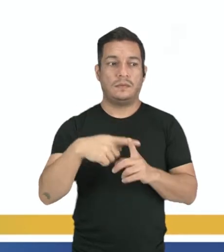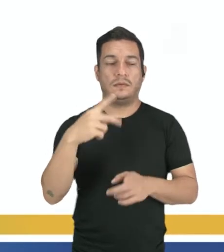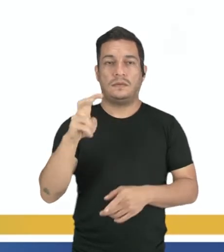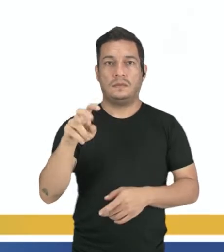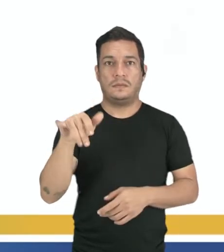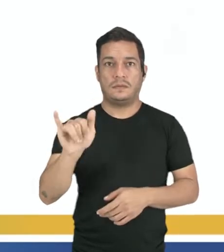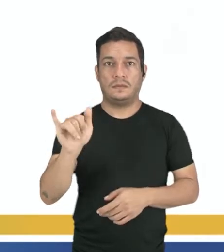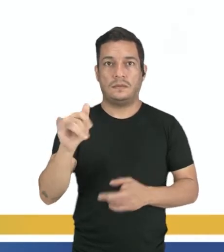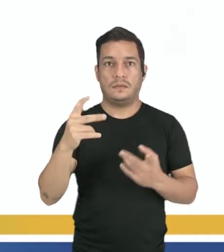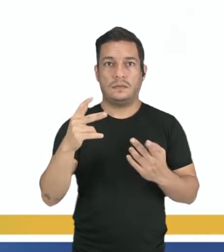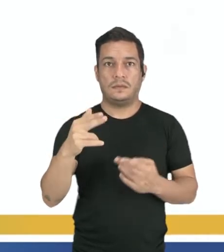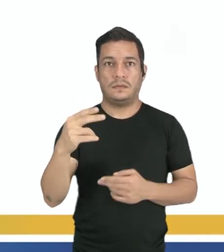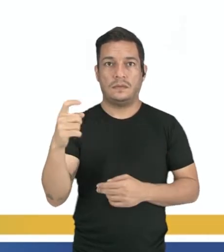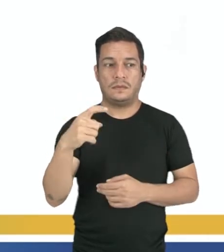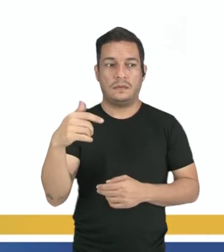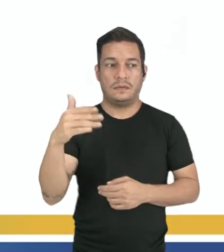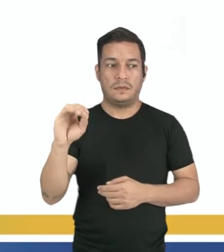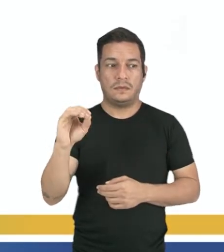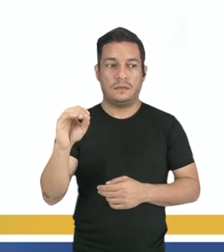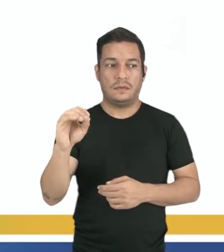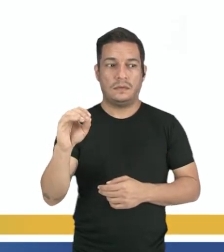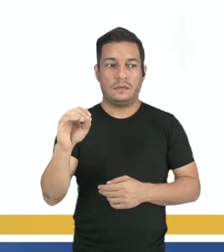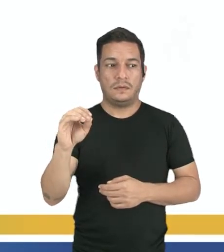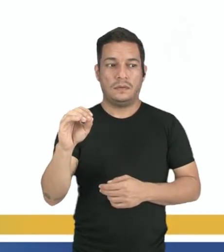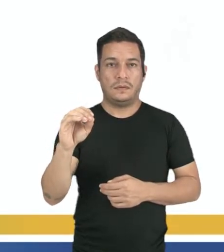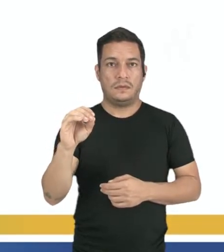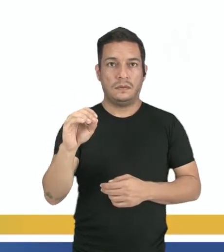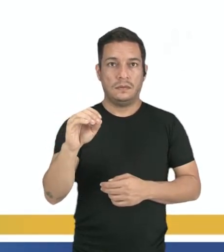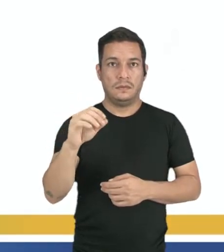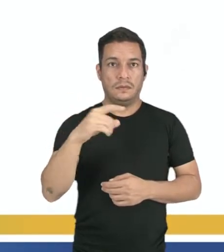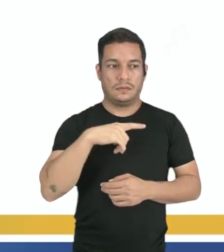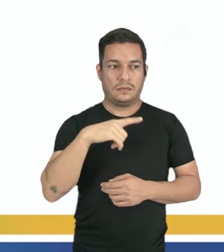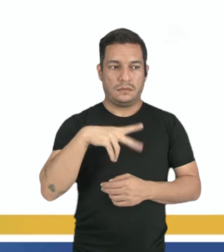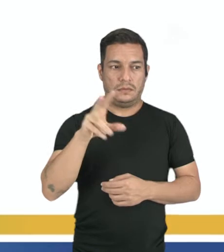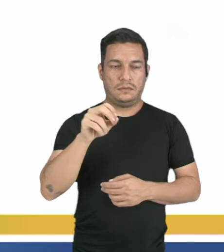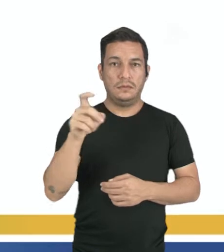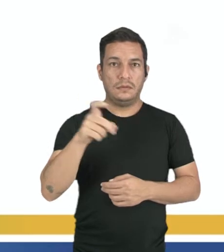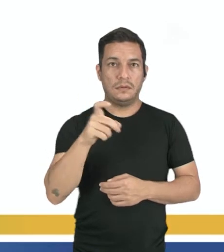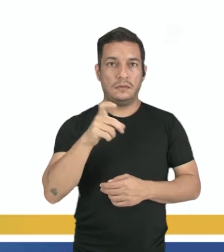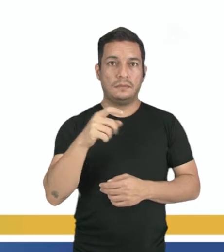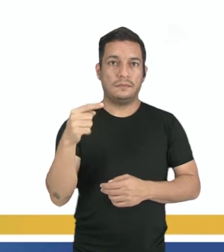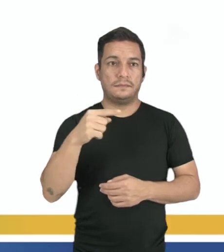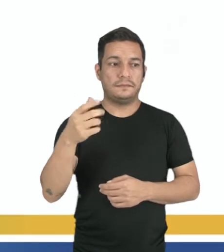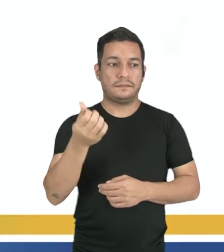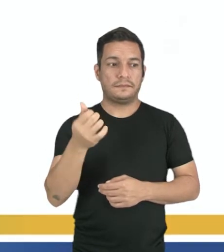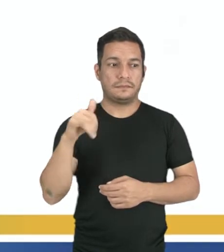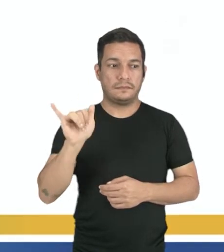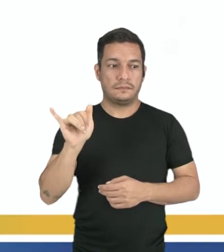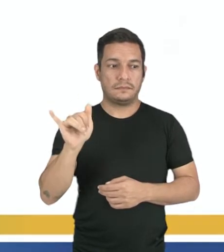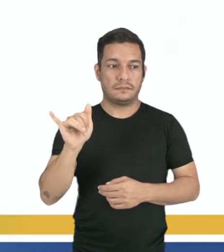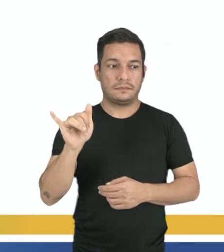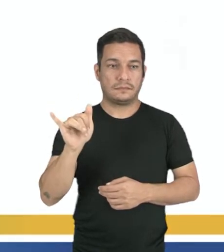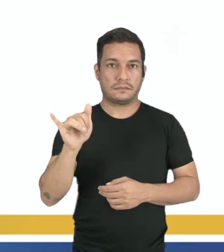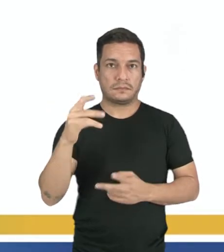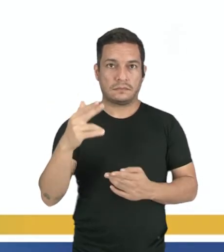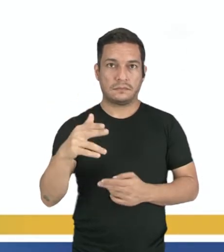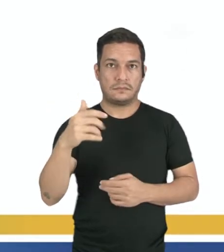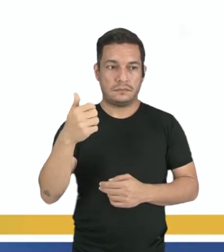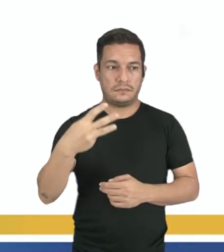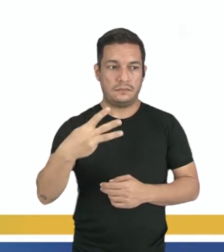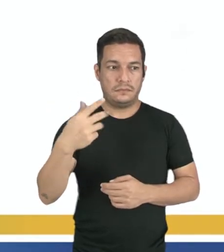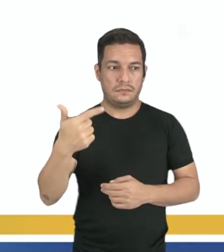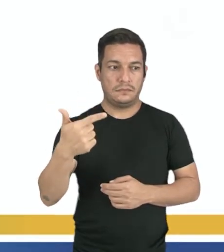mais 5y igual a menos 10. Na sequência, temos 50x menos 6y igual a